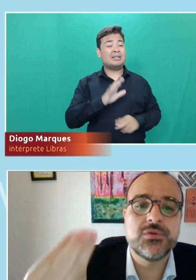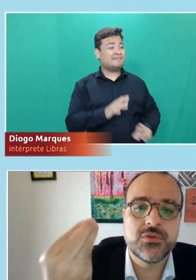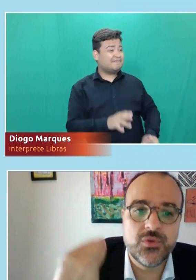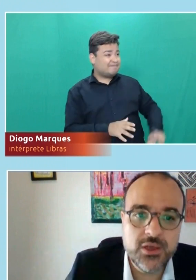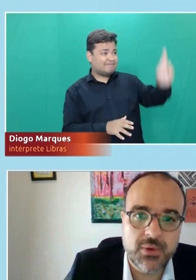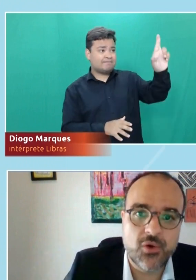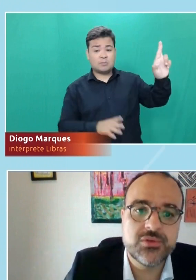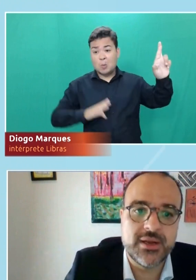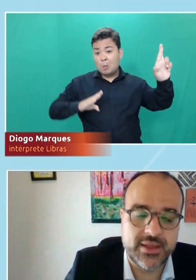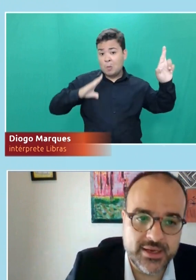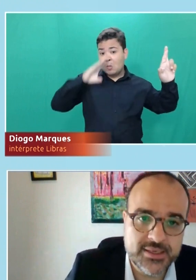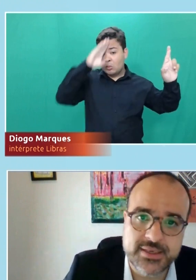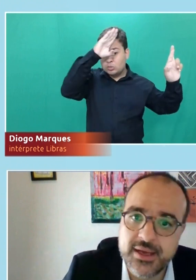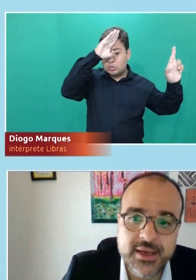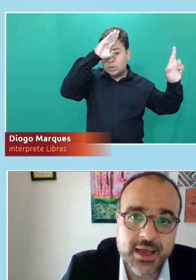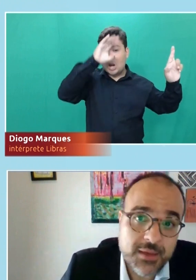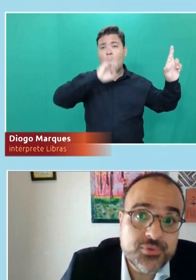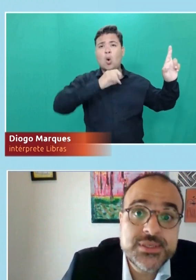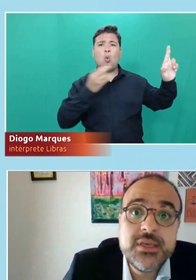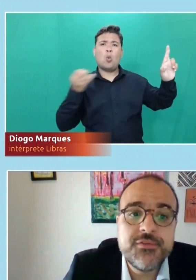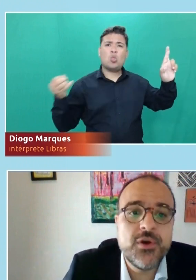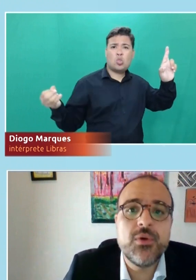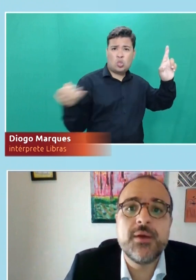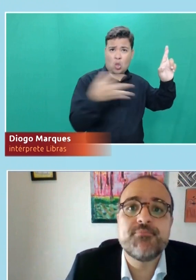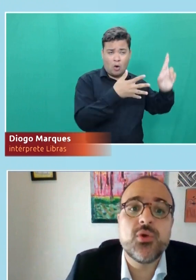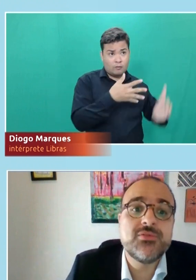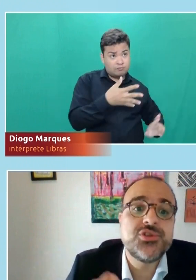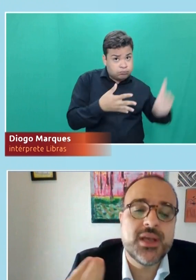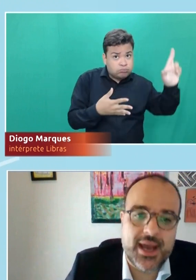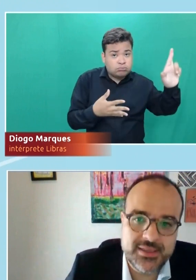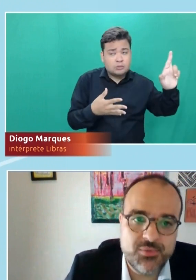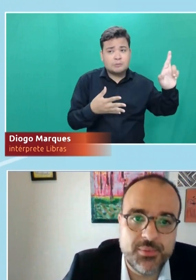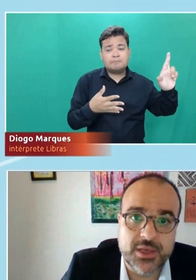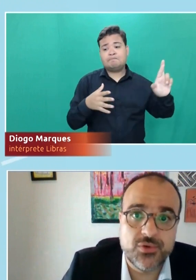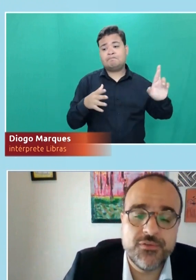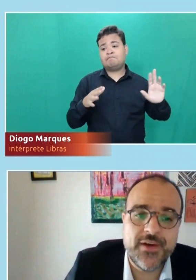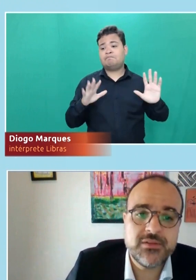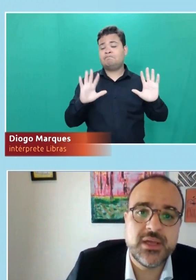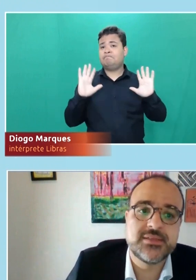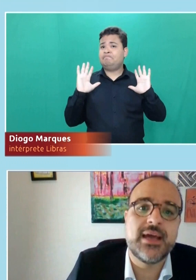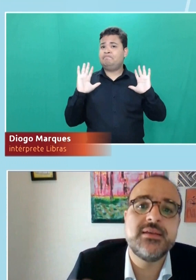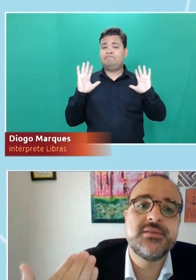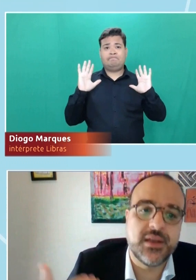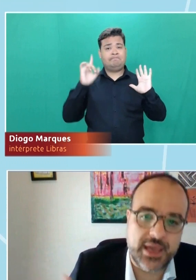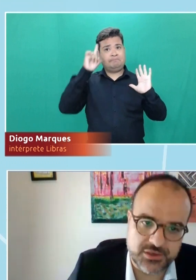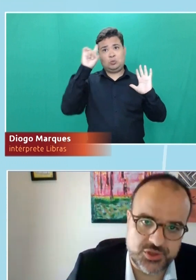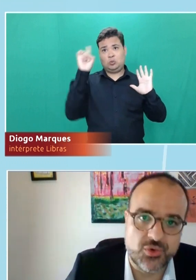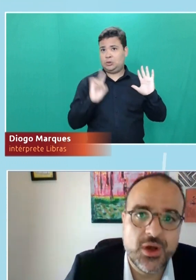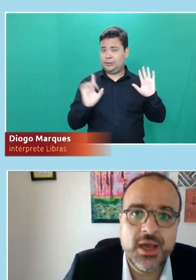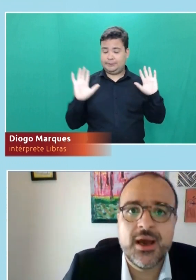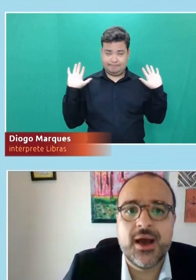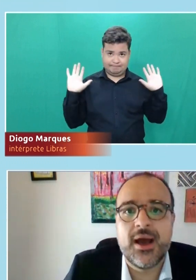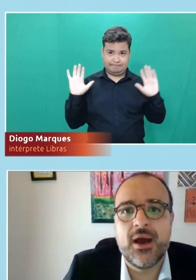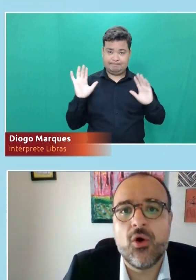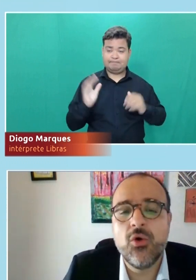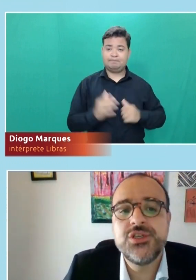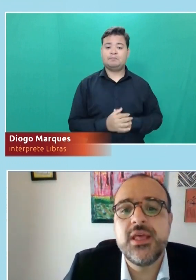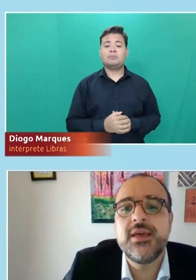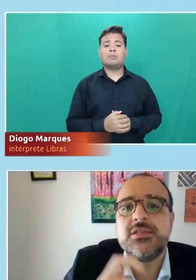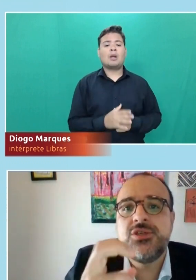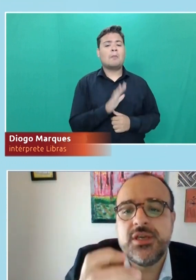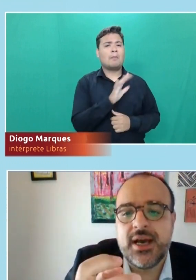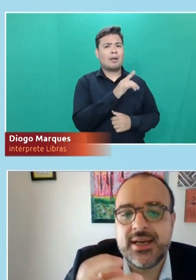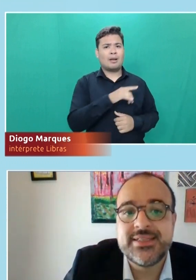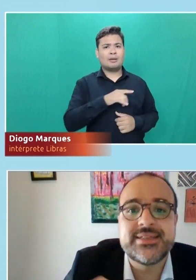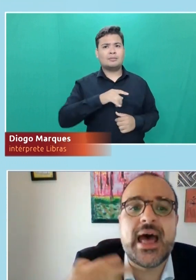ou se eles vão construir uma outra liderança, é impossível prognosticar nesse momento. O fato dele estar em silêncio ou